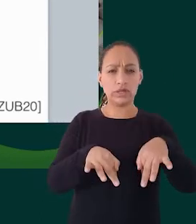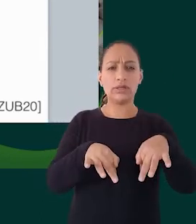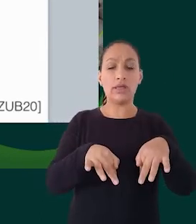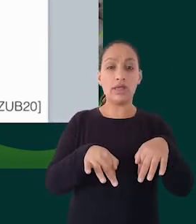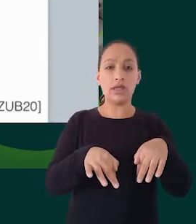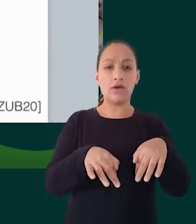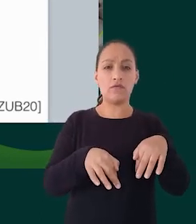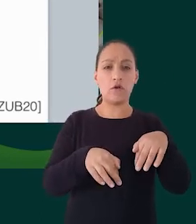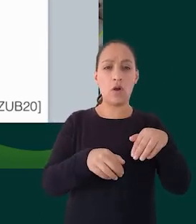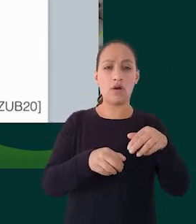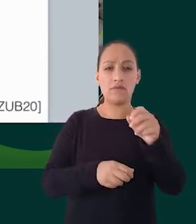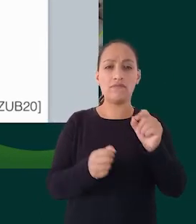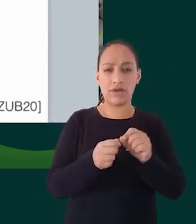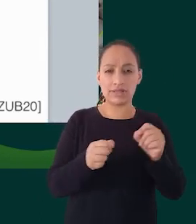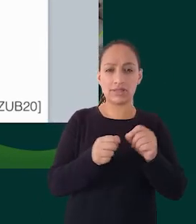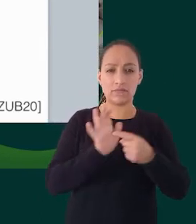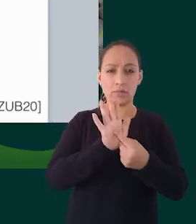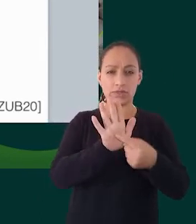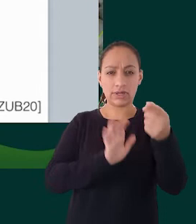E vou